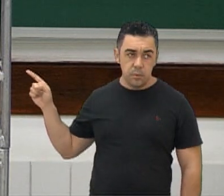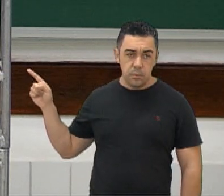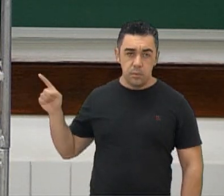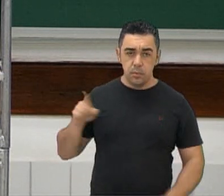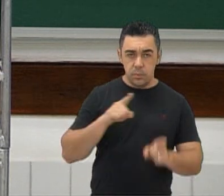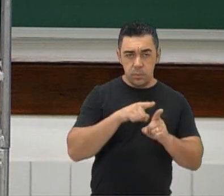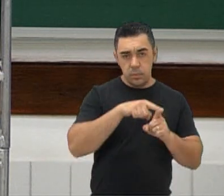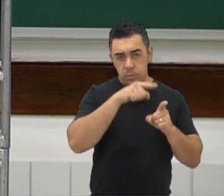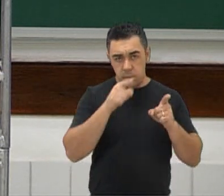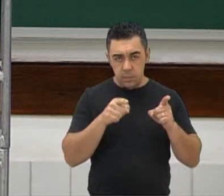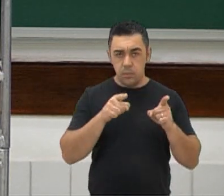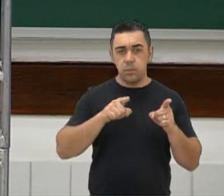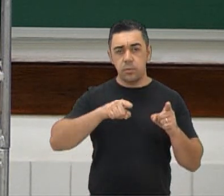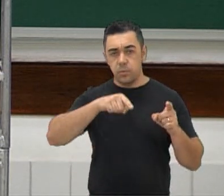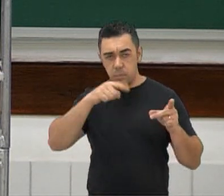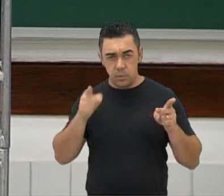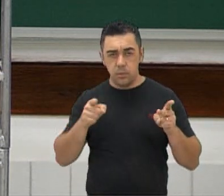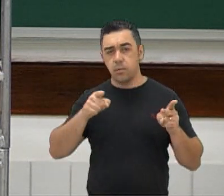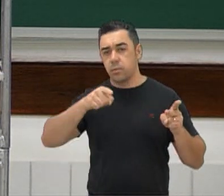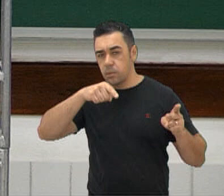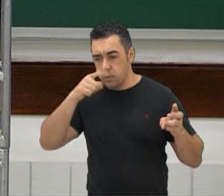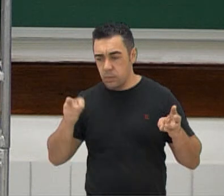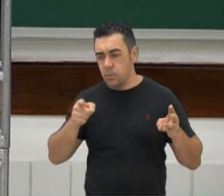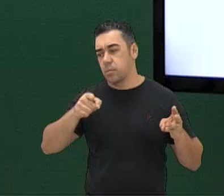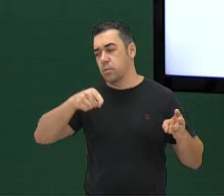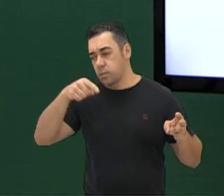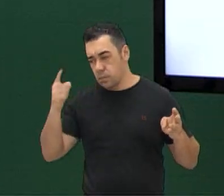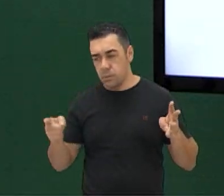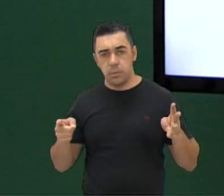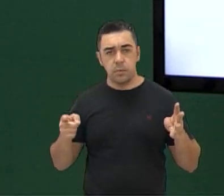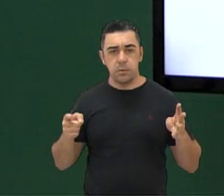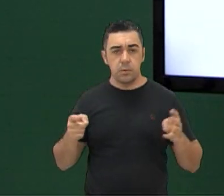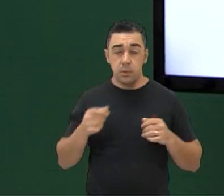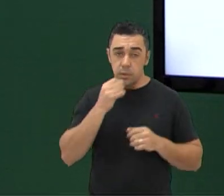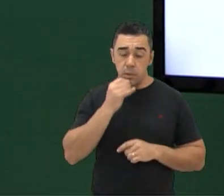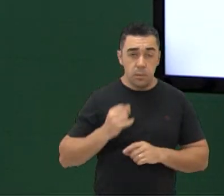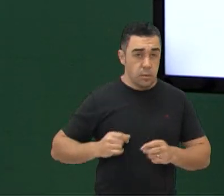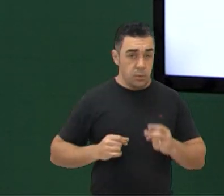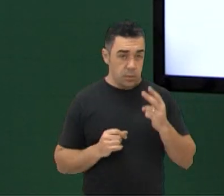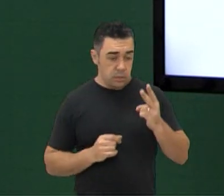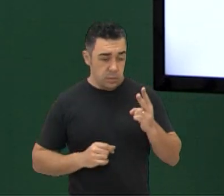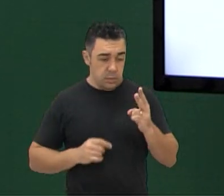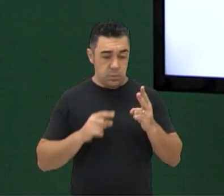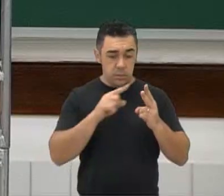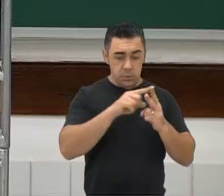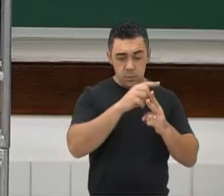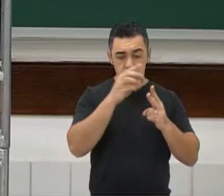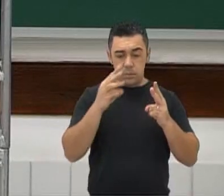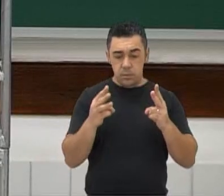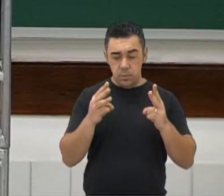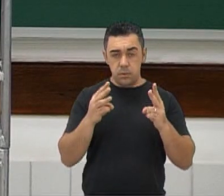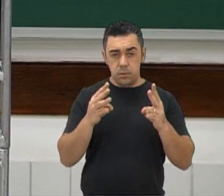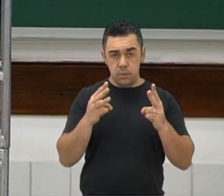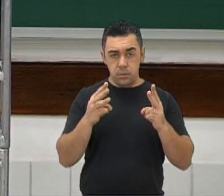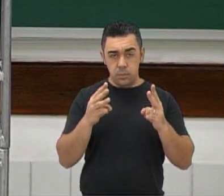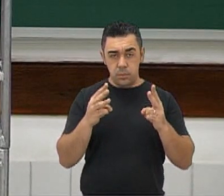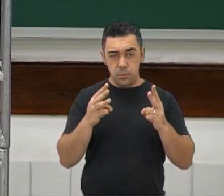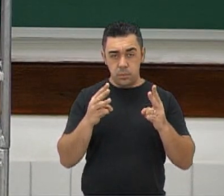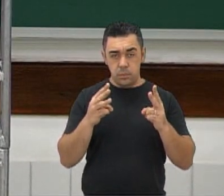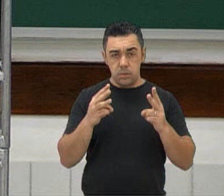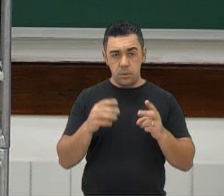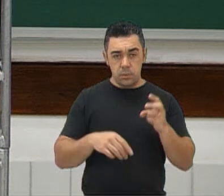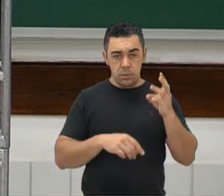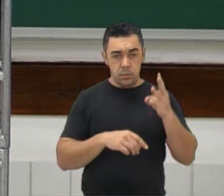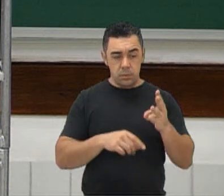próximo número que vem a ele. Então, sucessor de 2 é o 3. Se ele perguntar para